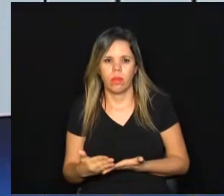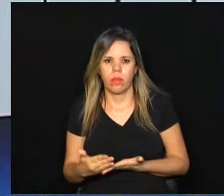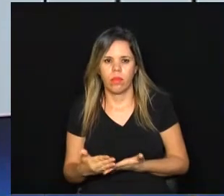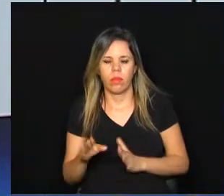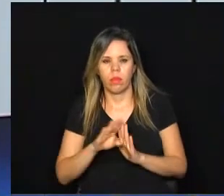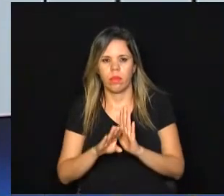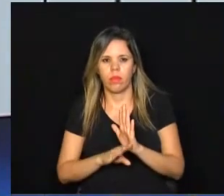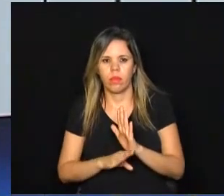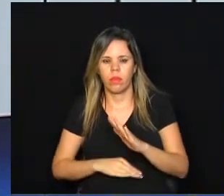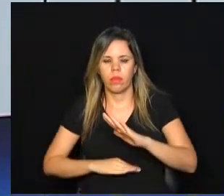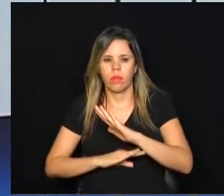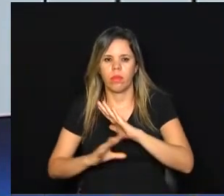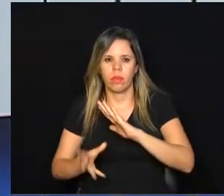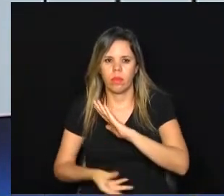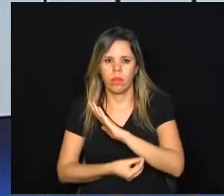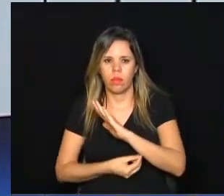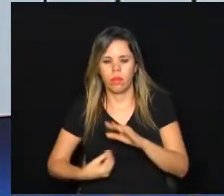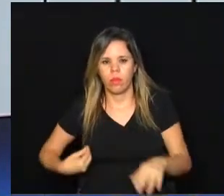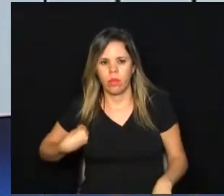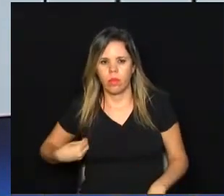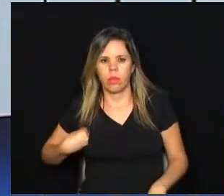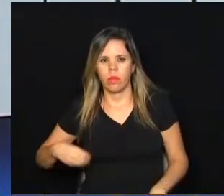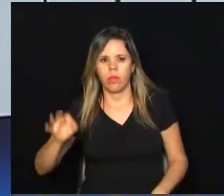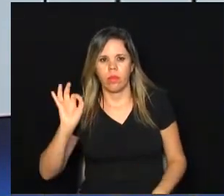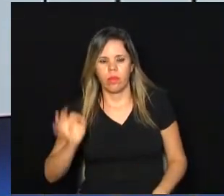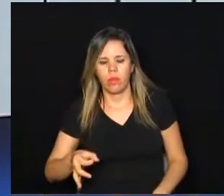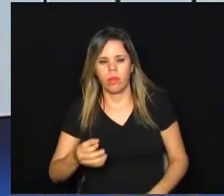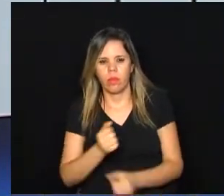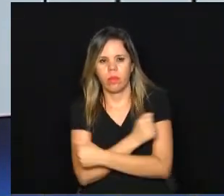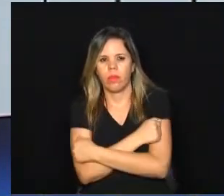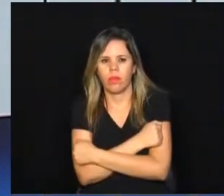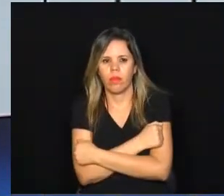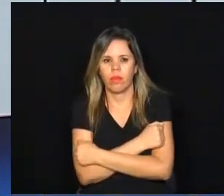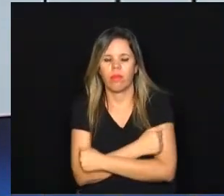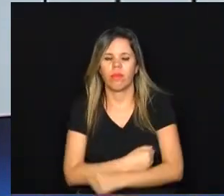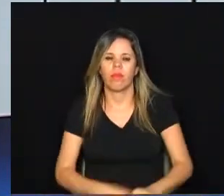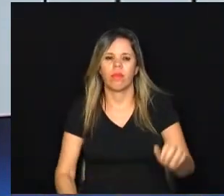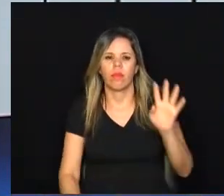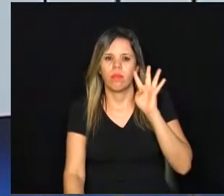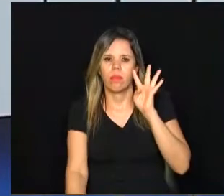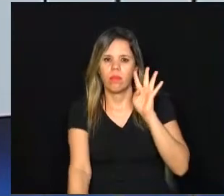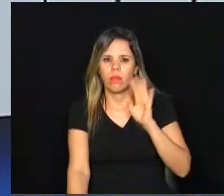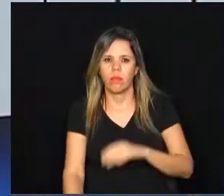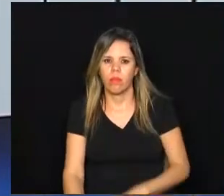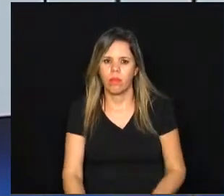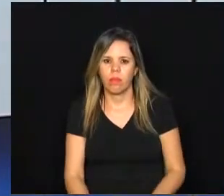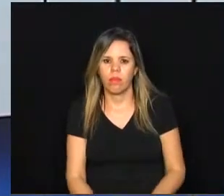programa Câmara Total ao vivo, tá certo? Um grande abraço e até quarta-feira que vem.